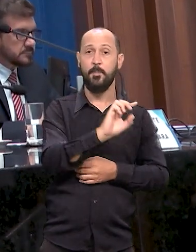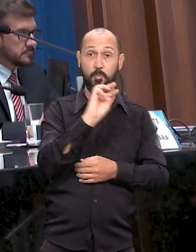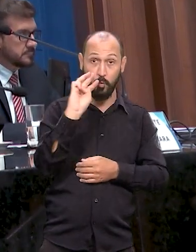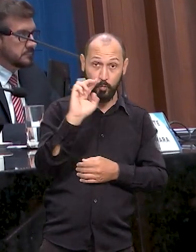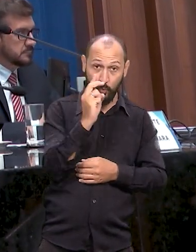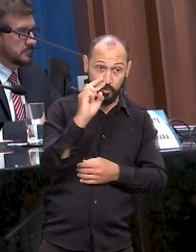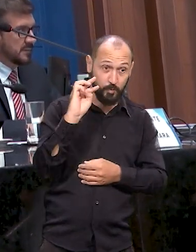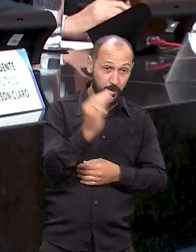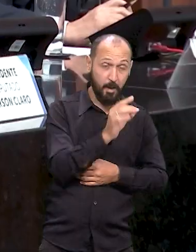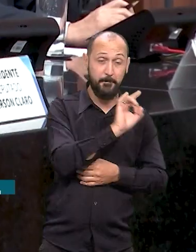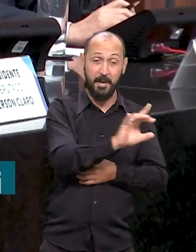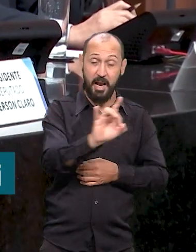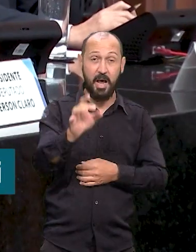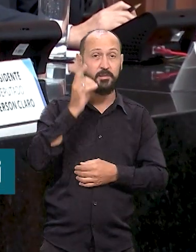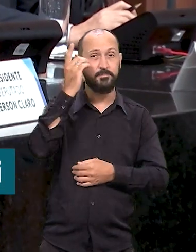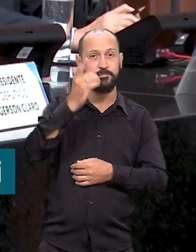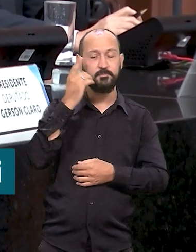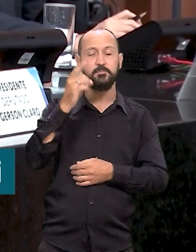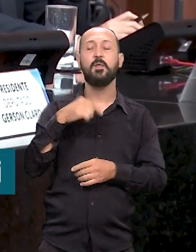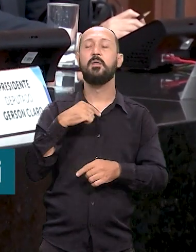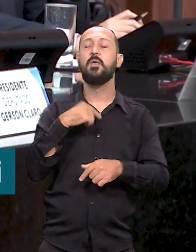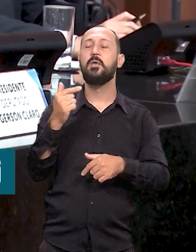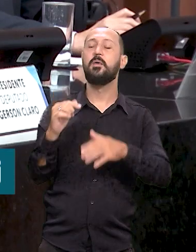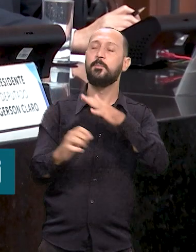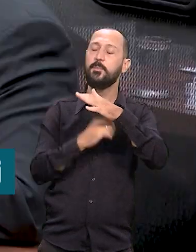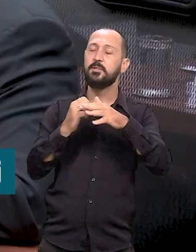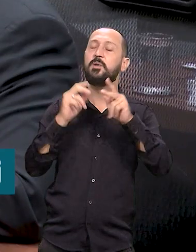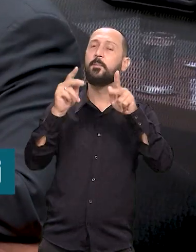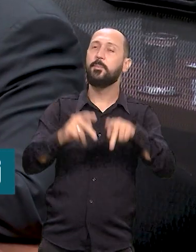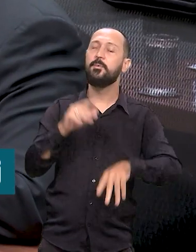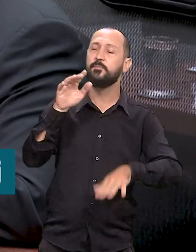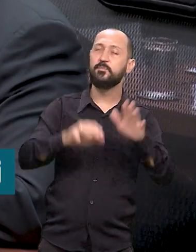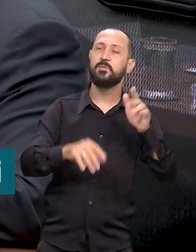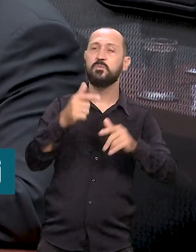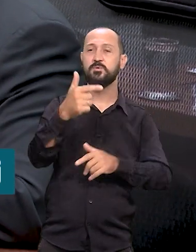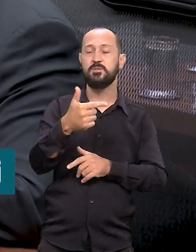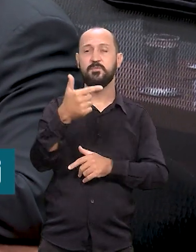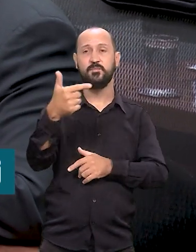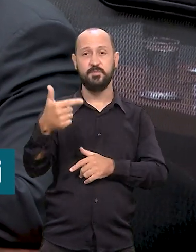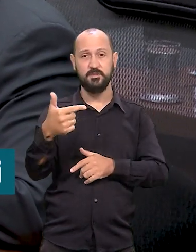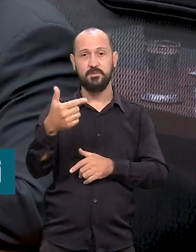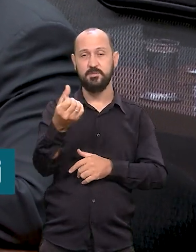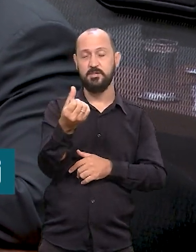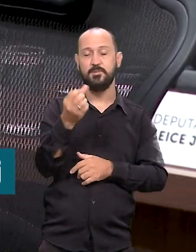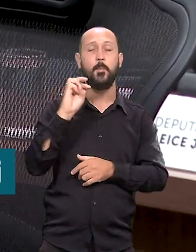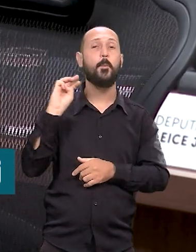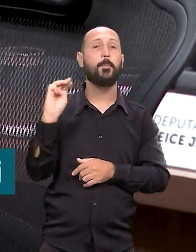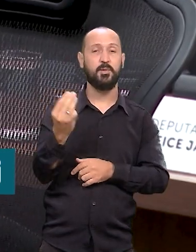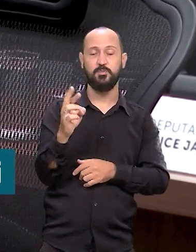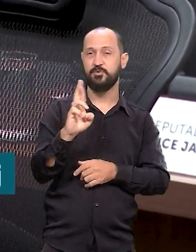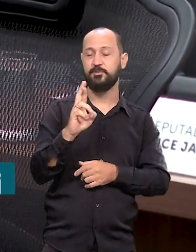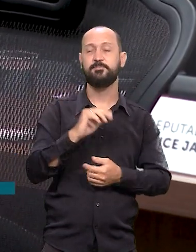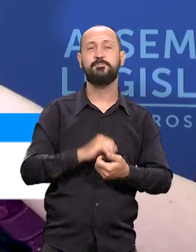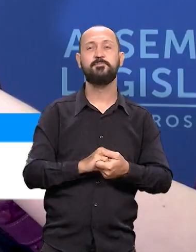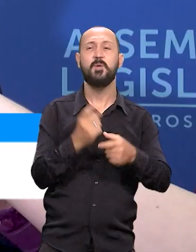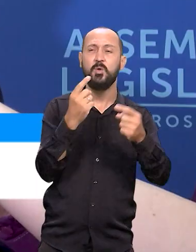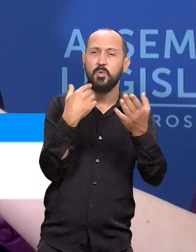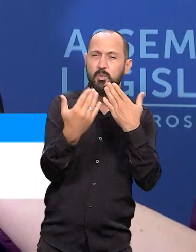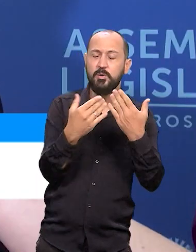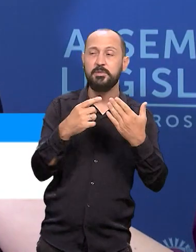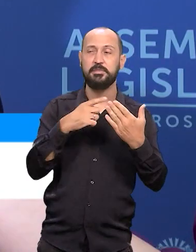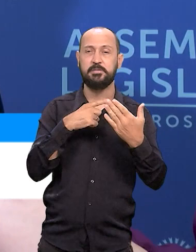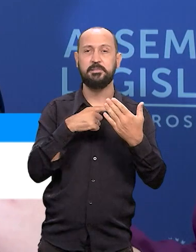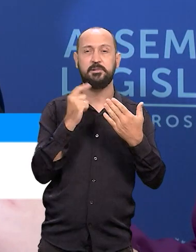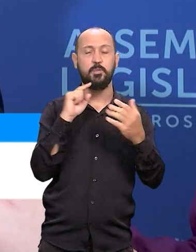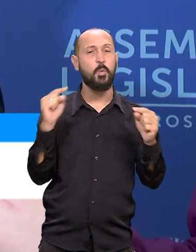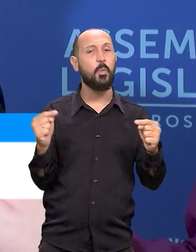por parlamentar. E os investimentos em empresas públicas estão previstos em 226 milhões de reais. Uma